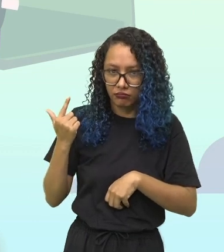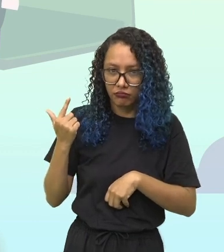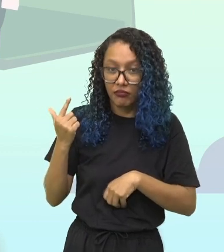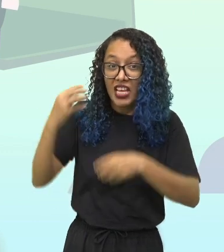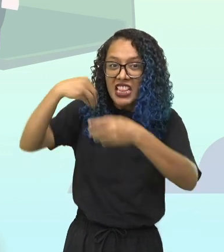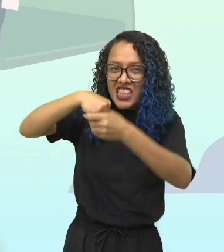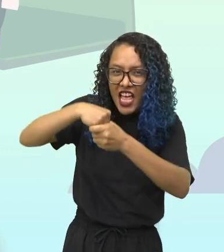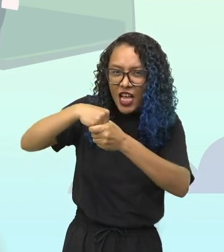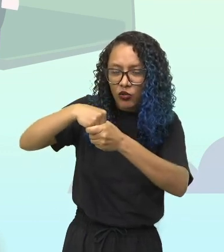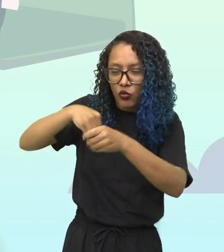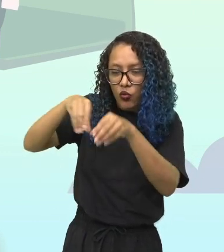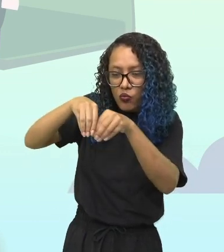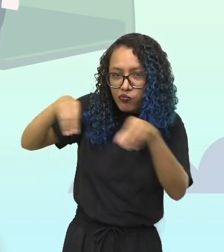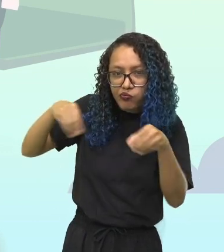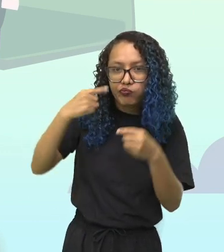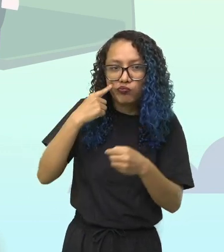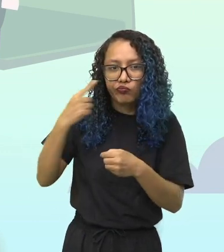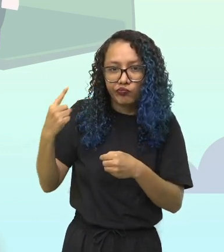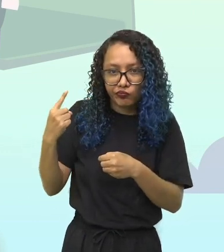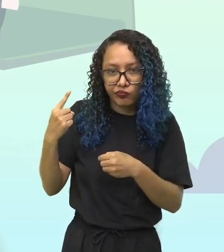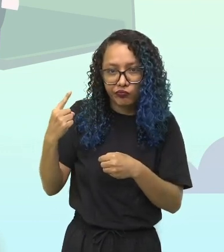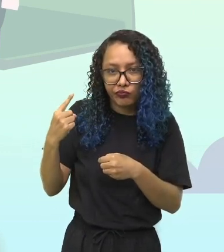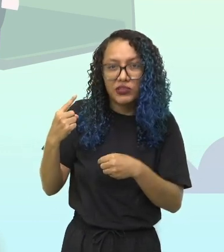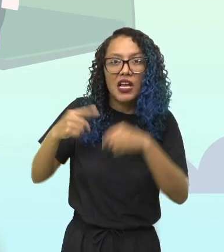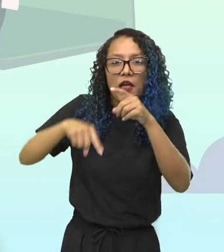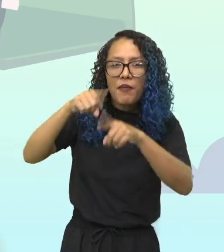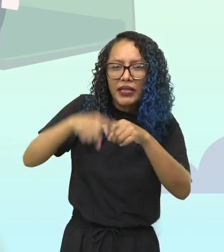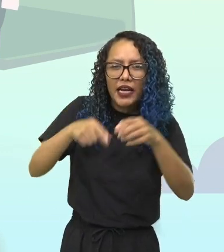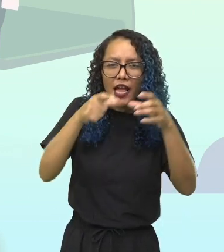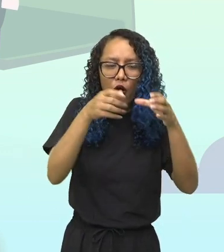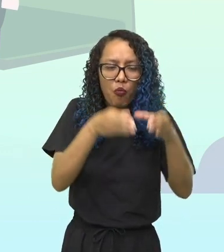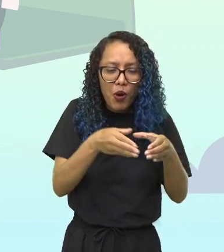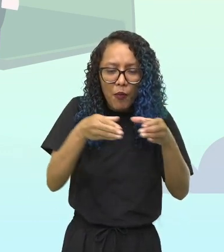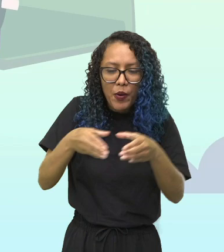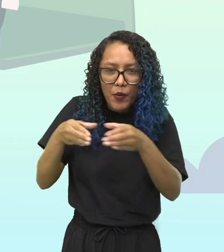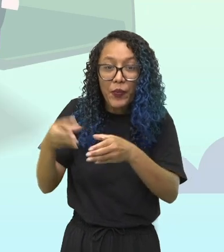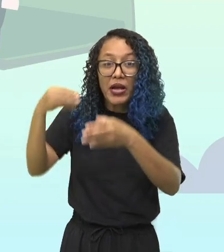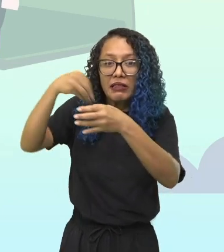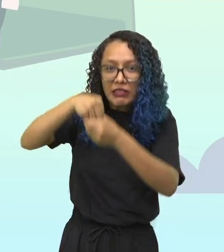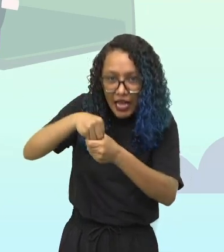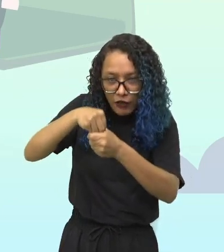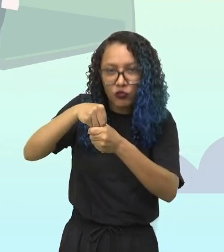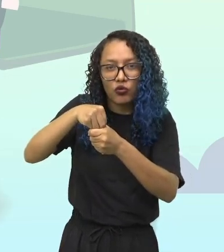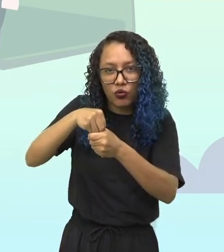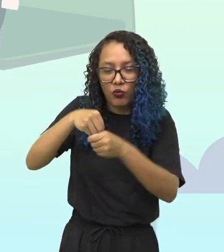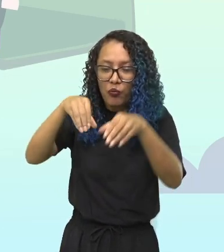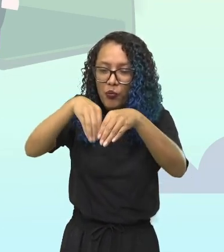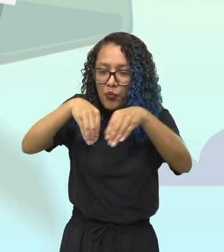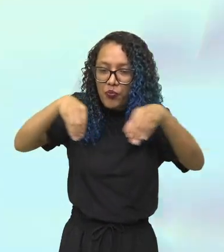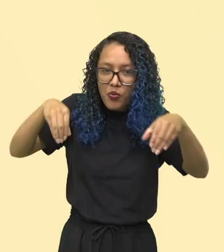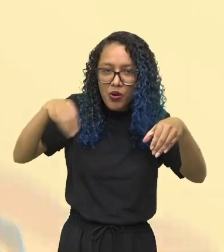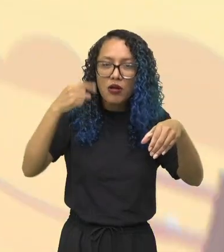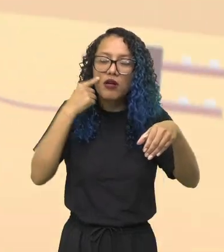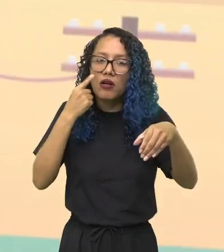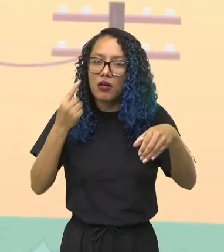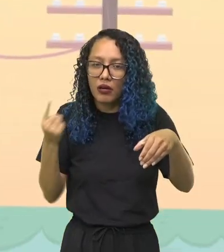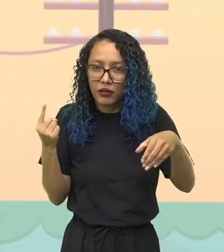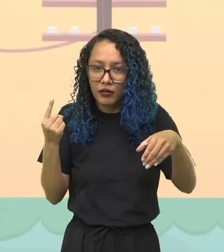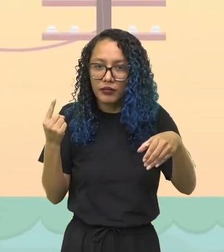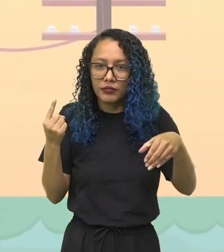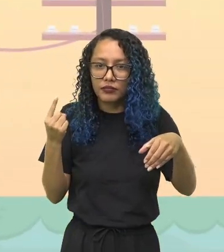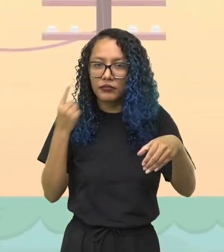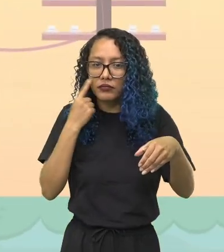dessa estrutura, né, até chegar ao gerador, que vai converter em energia